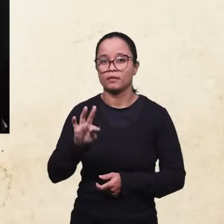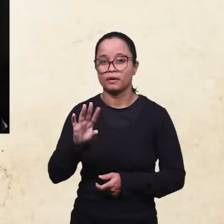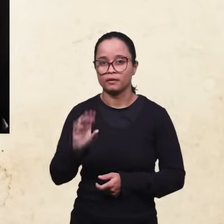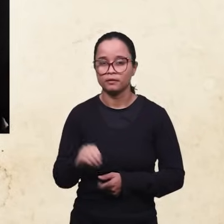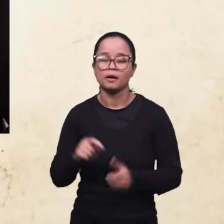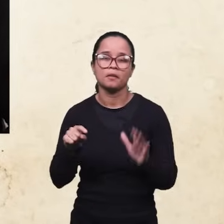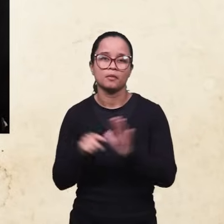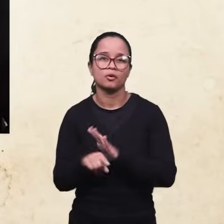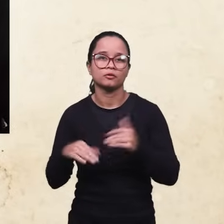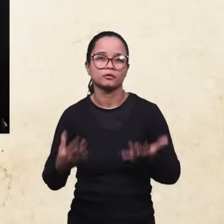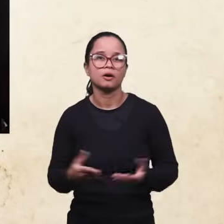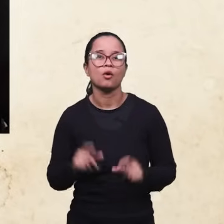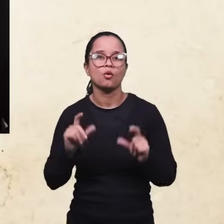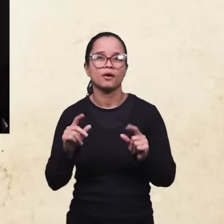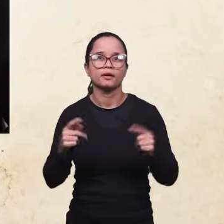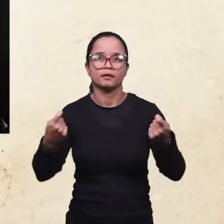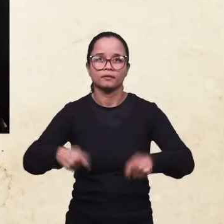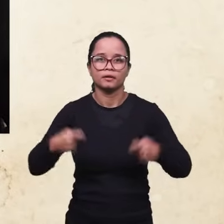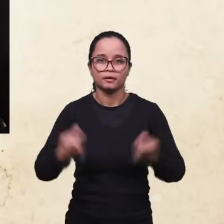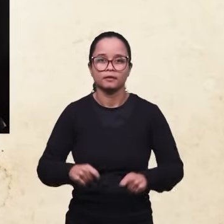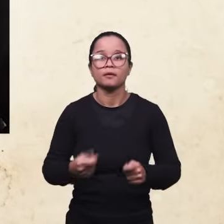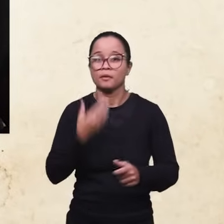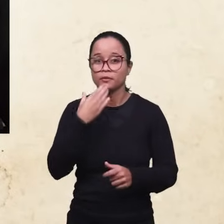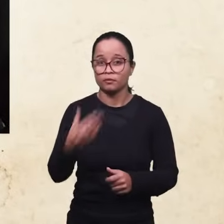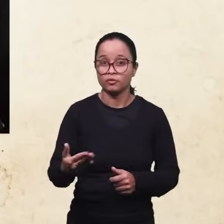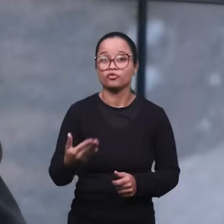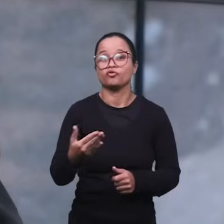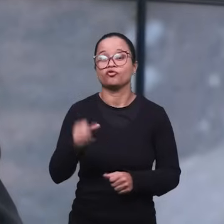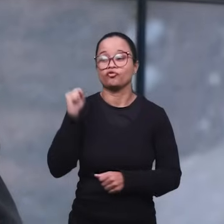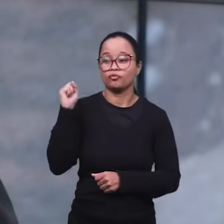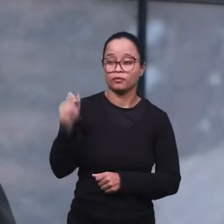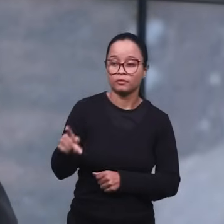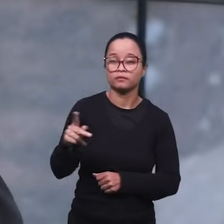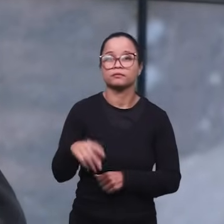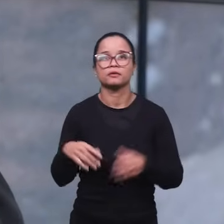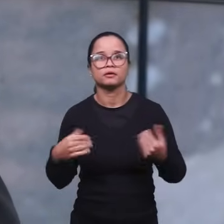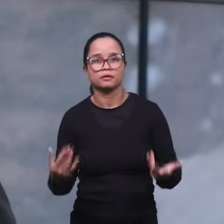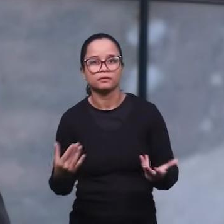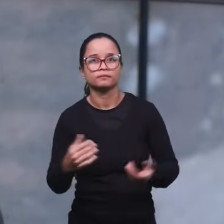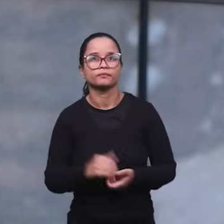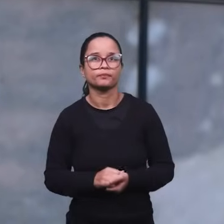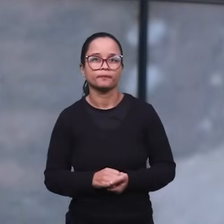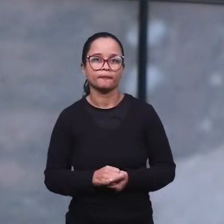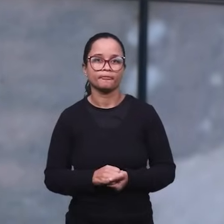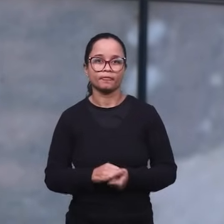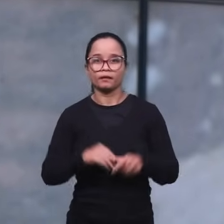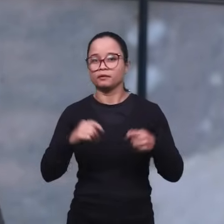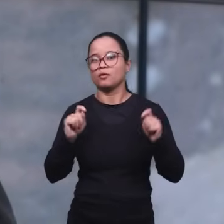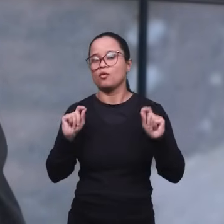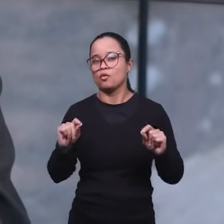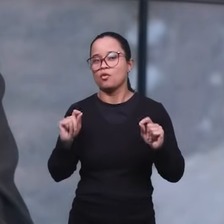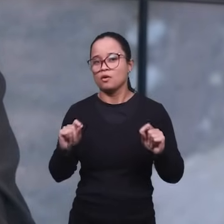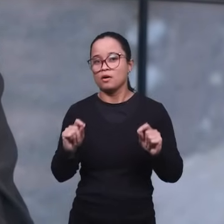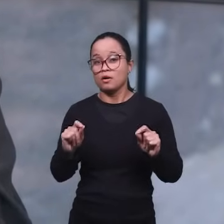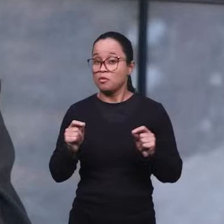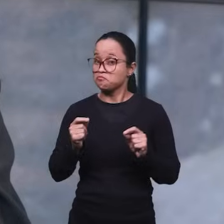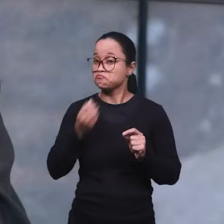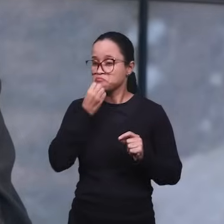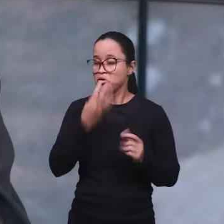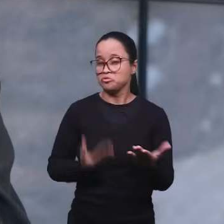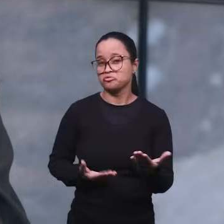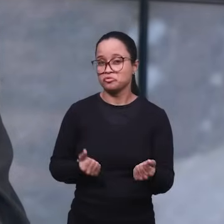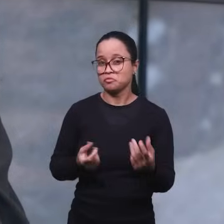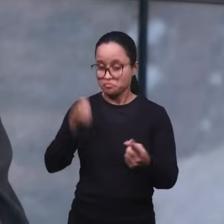pergunta é: quais são os pré-requisitos para a solicitação da aposentadoria? Muito bem, uma jovem já preocupada com os pré-requisitos para